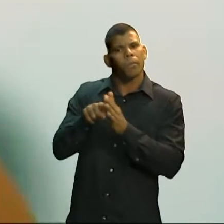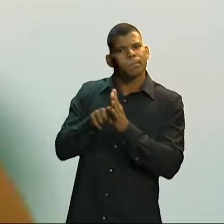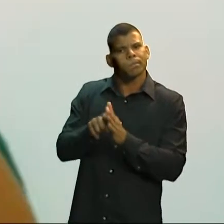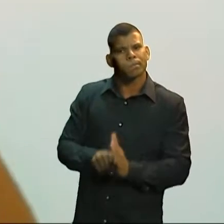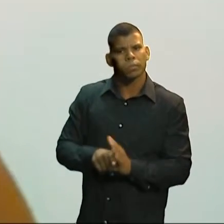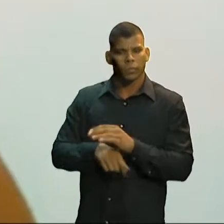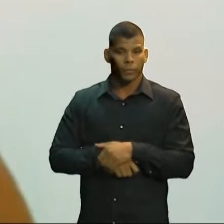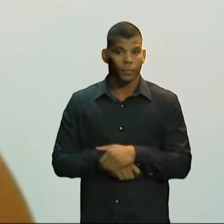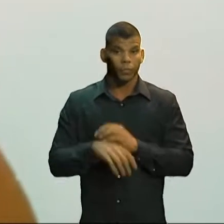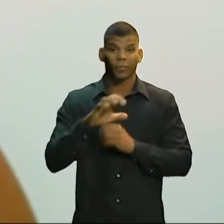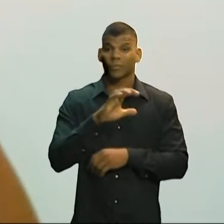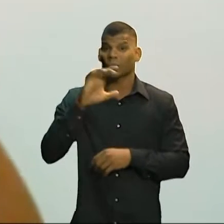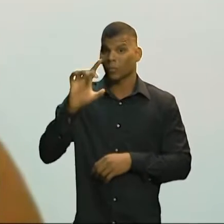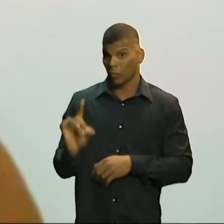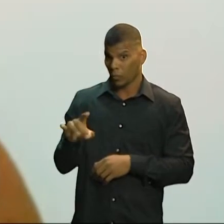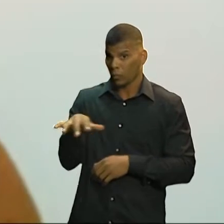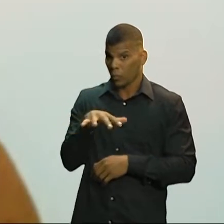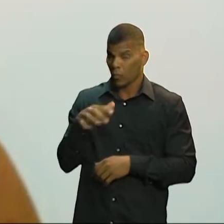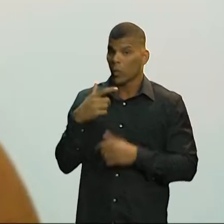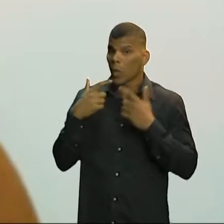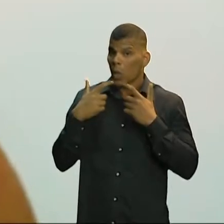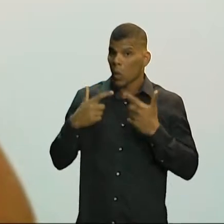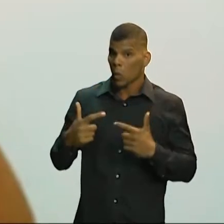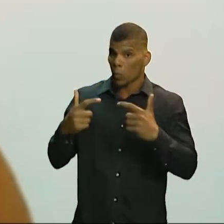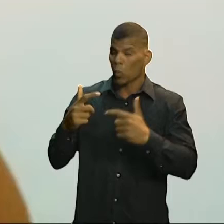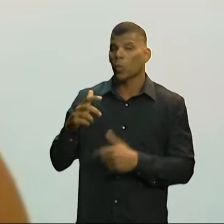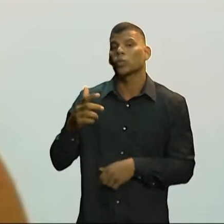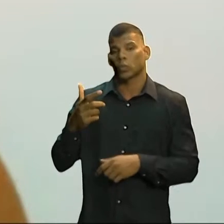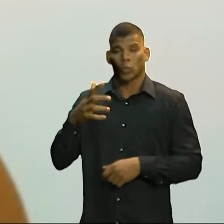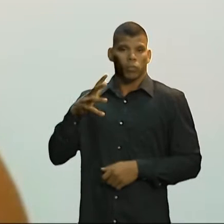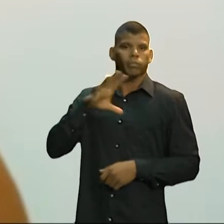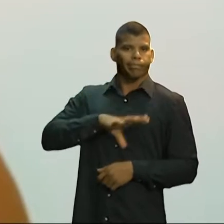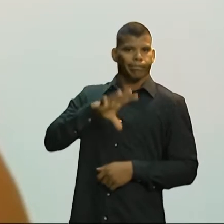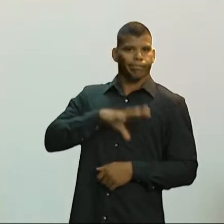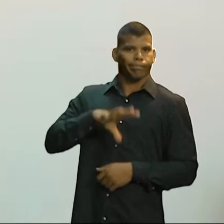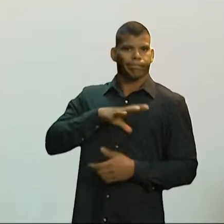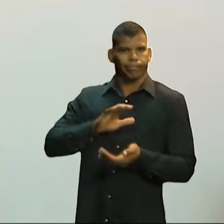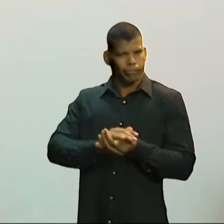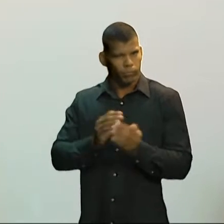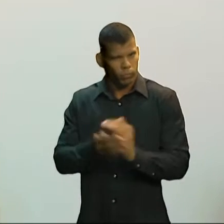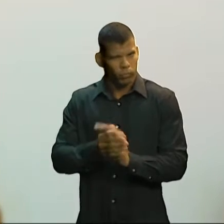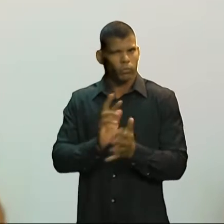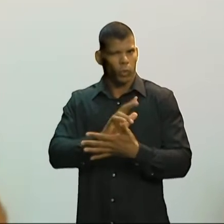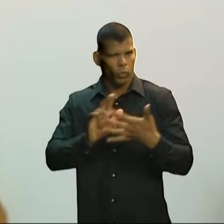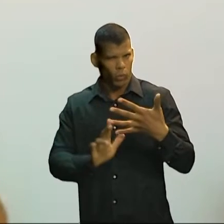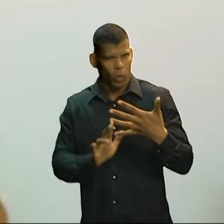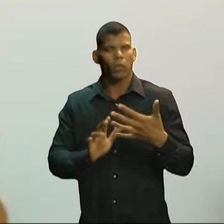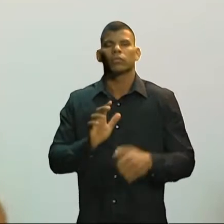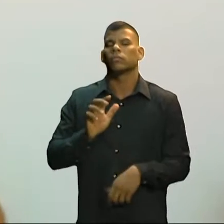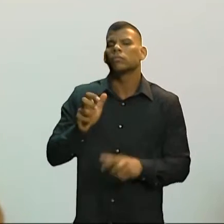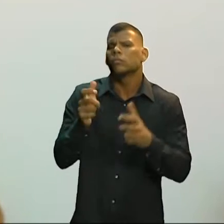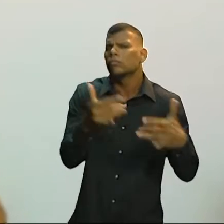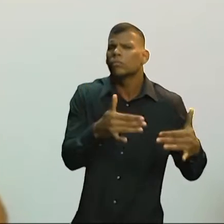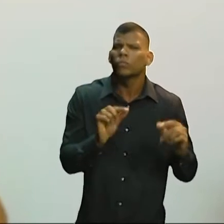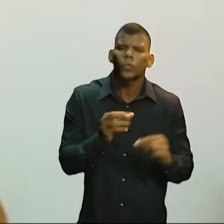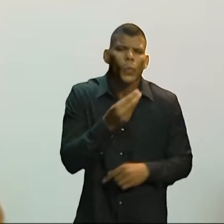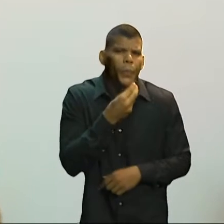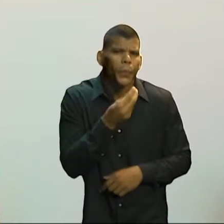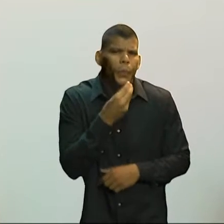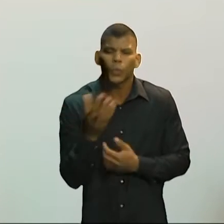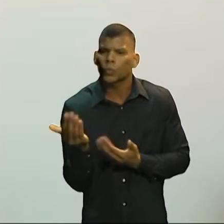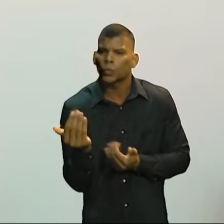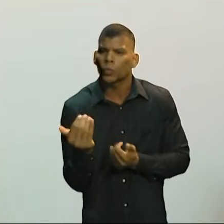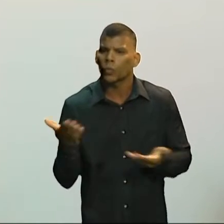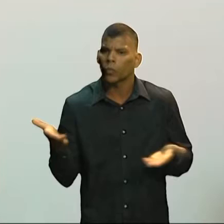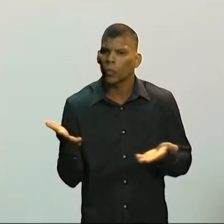coordenadora da área de linguagens e códigos do ensino médio, Rebeca Albuquerque, fala da oportunidade que os jovens terão